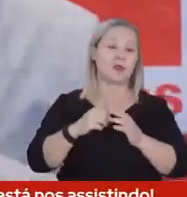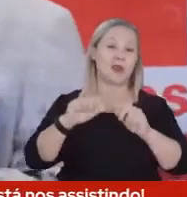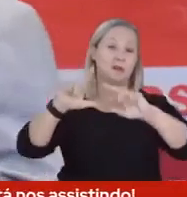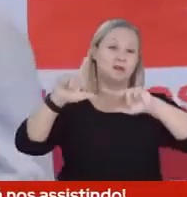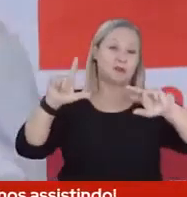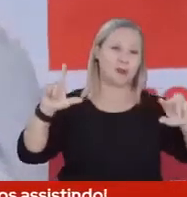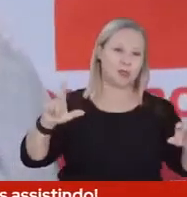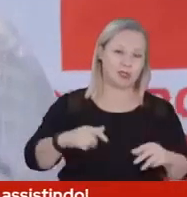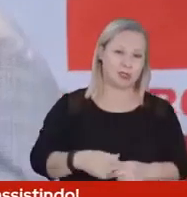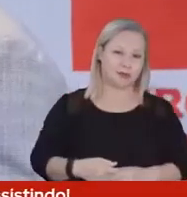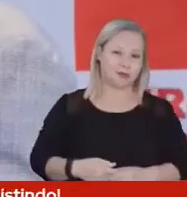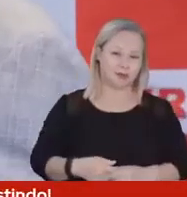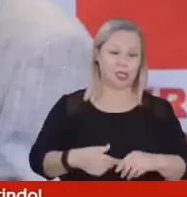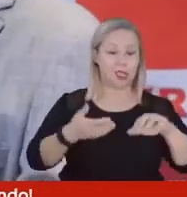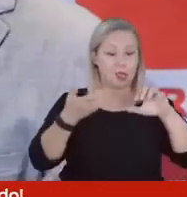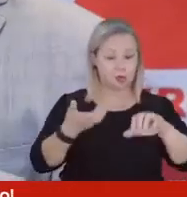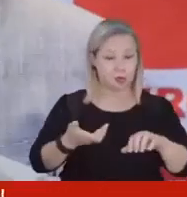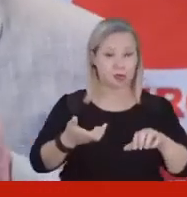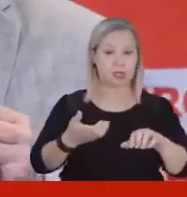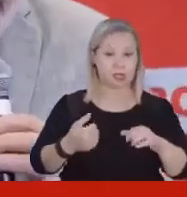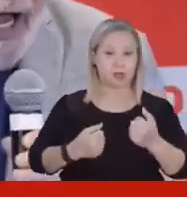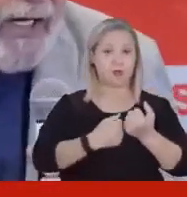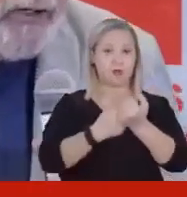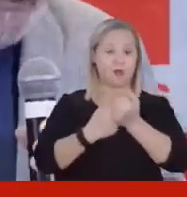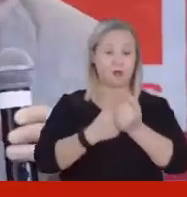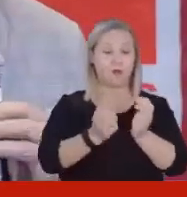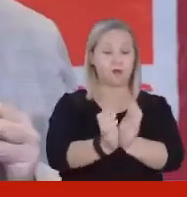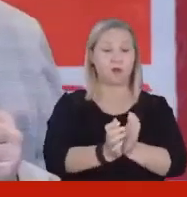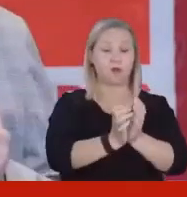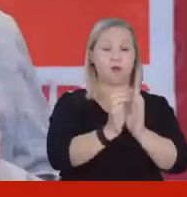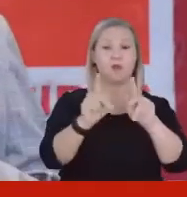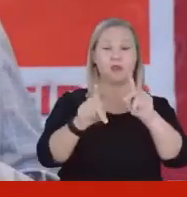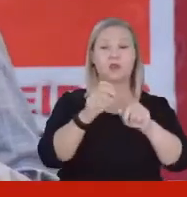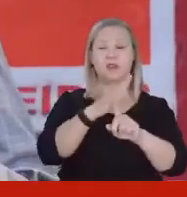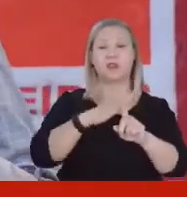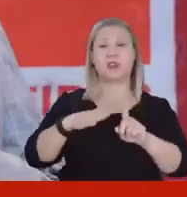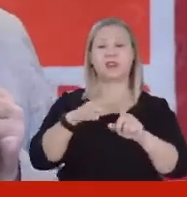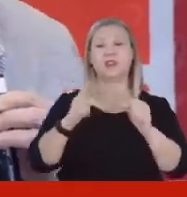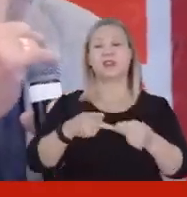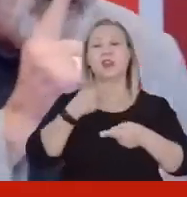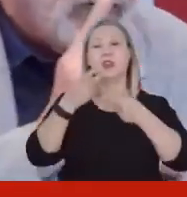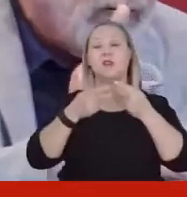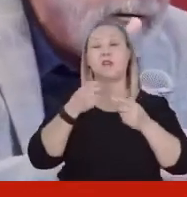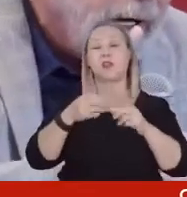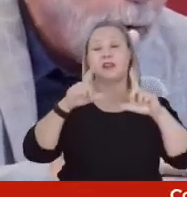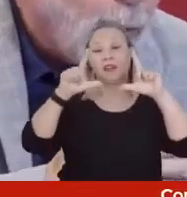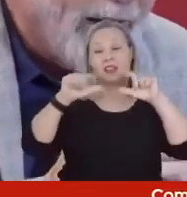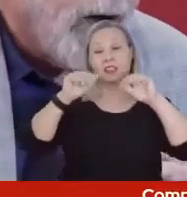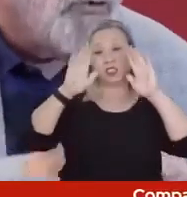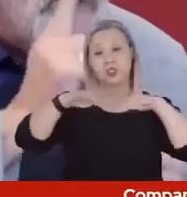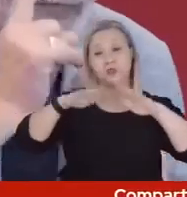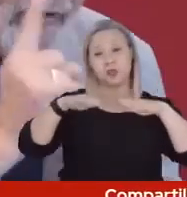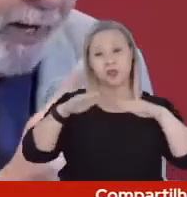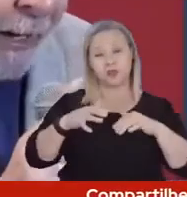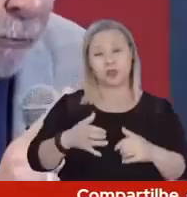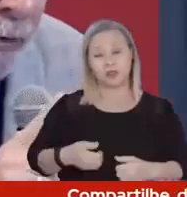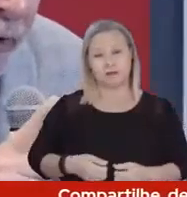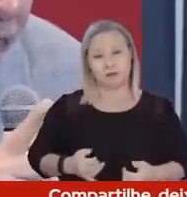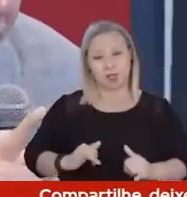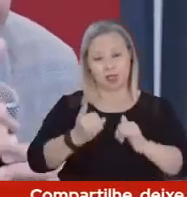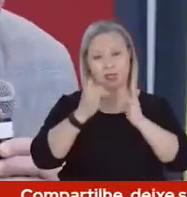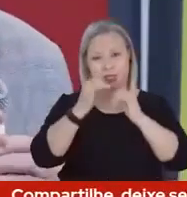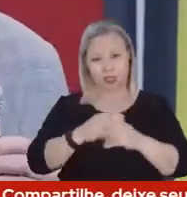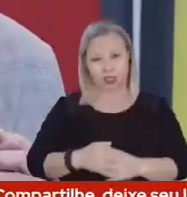uma parte da sociedade, porque eles vão dizer que vai baratear a energia. Eu quero saber qual é o